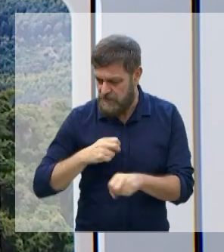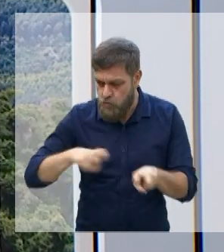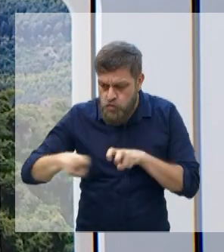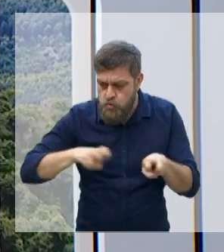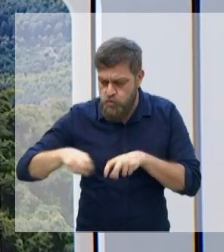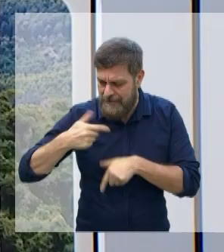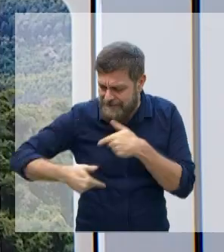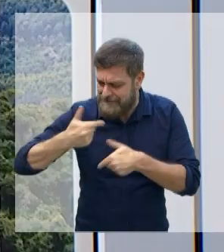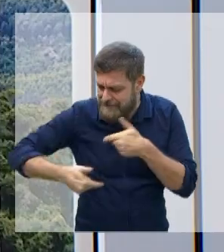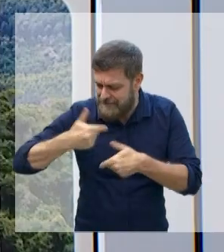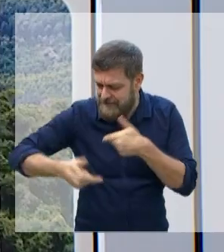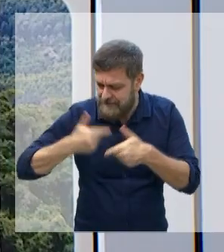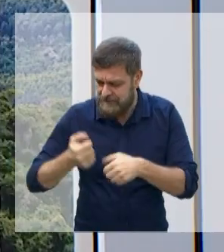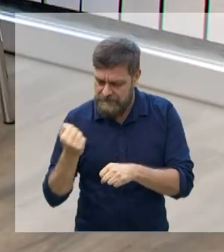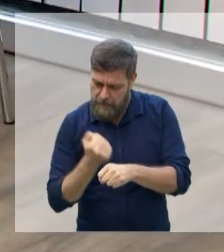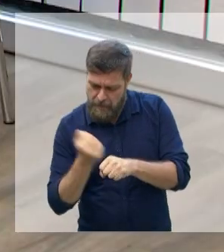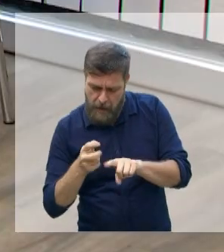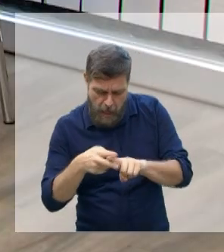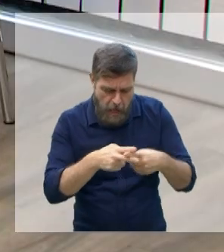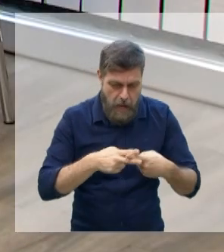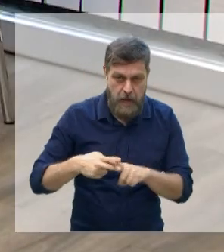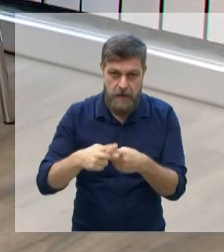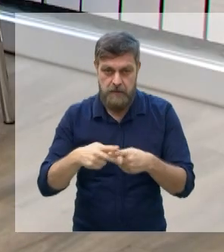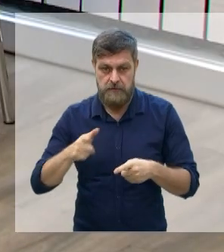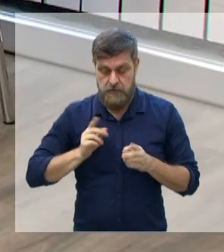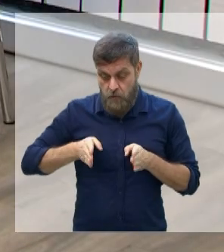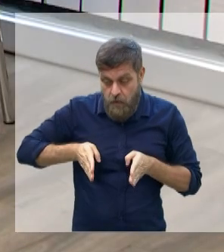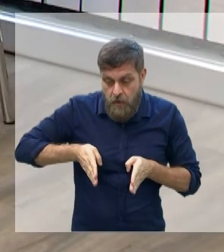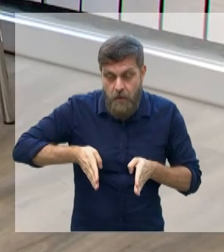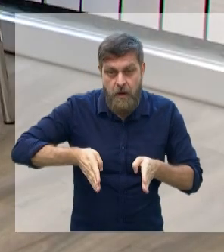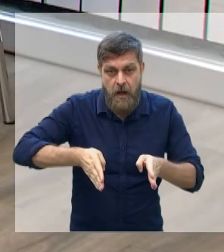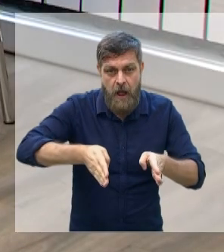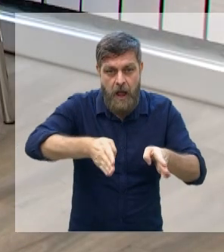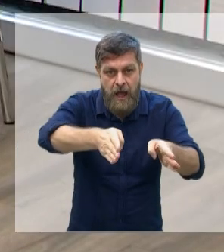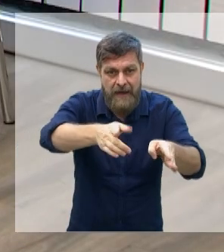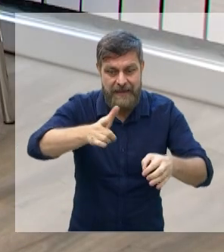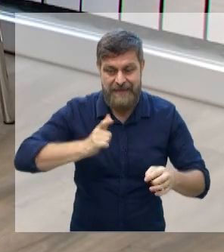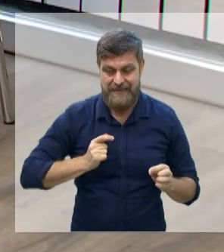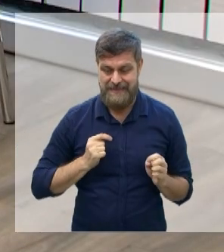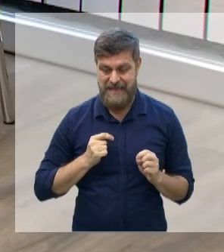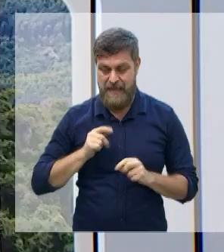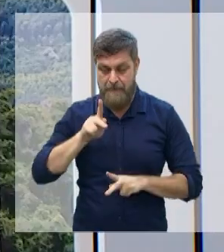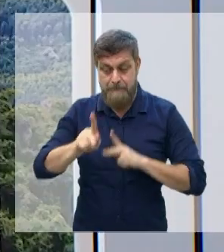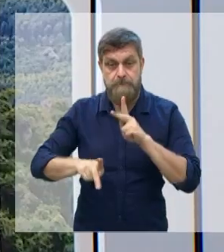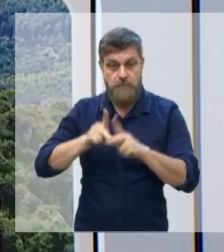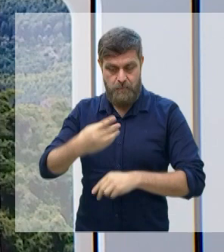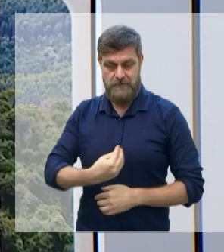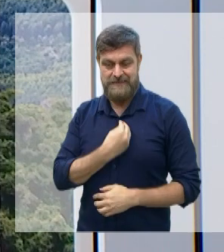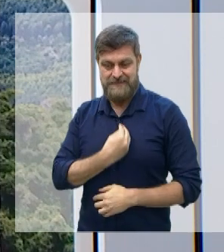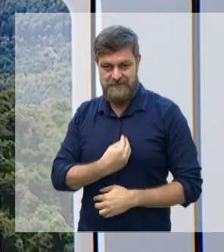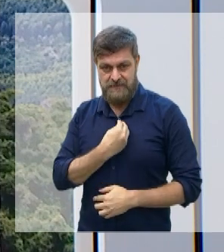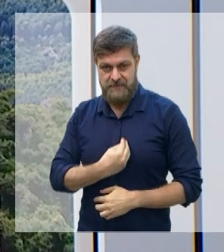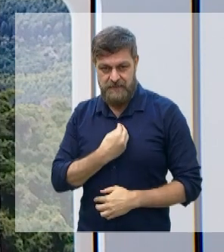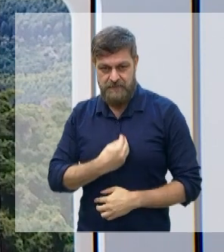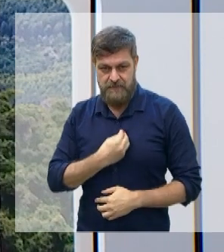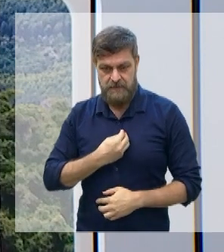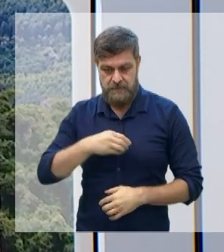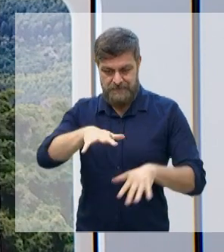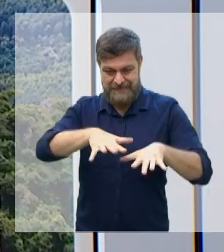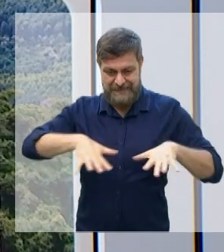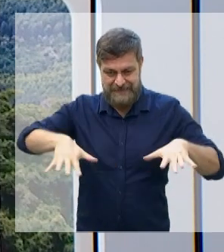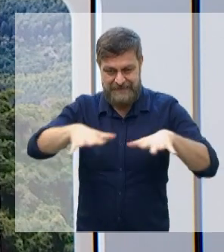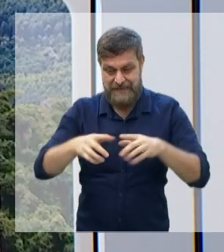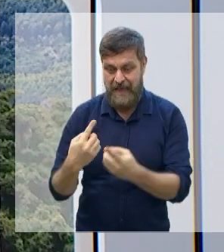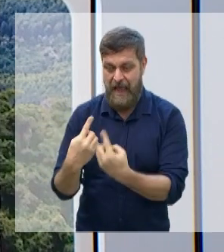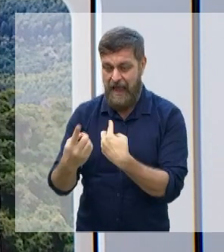intenso como ela está localizada em áreas que são densamente povoadas em duas grandes avenidas